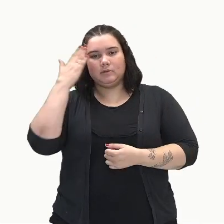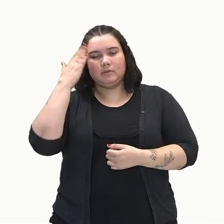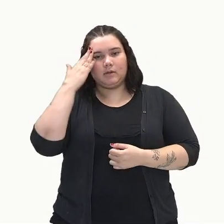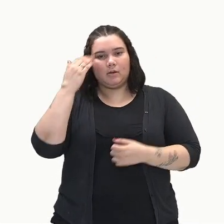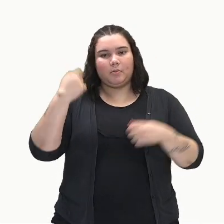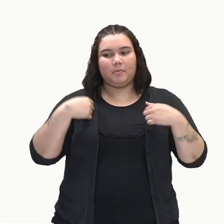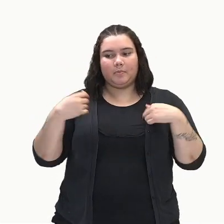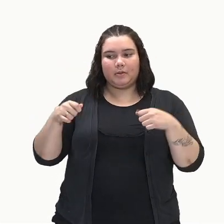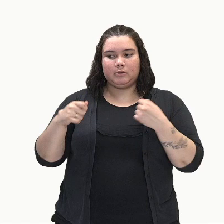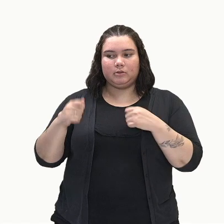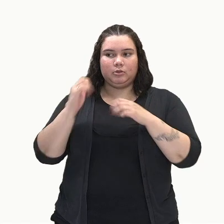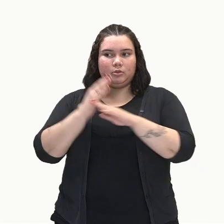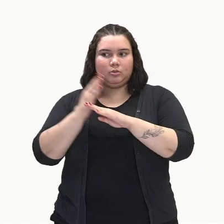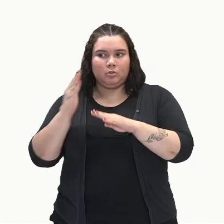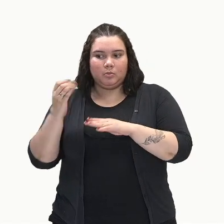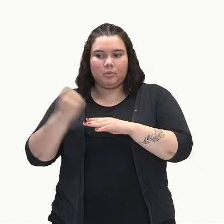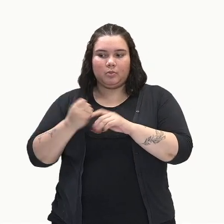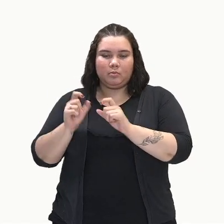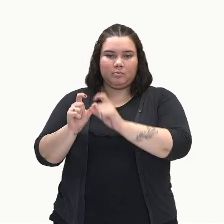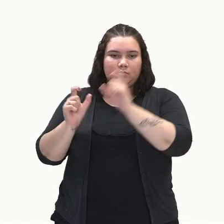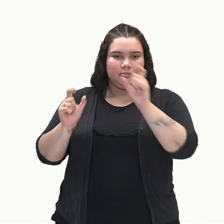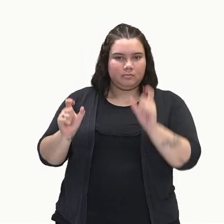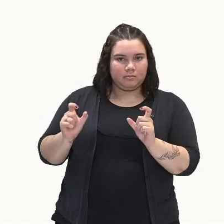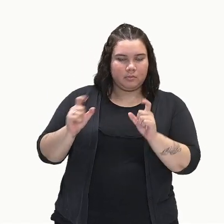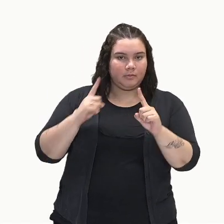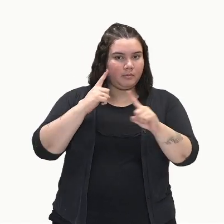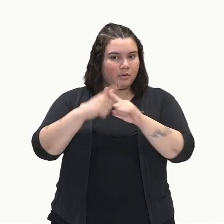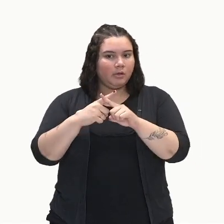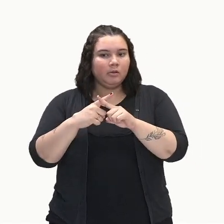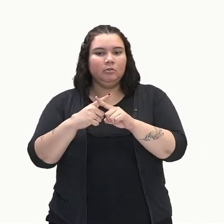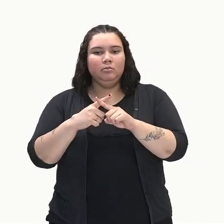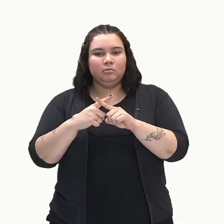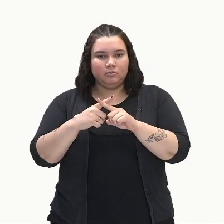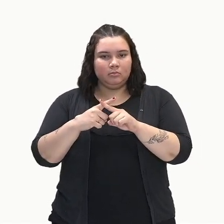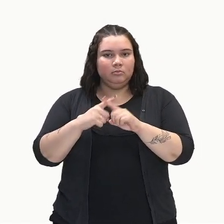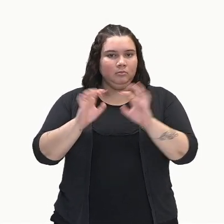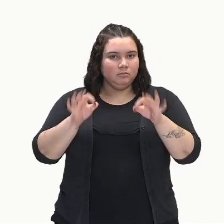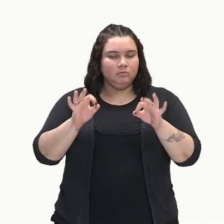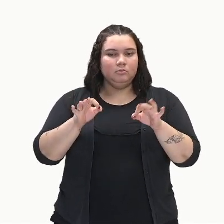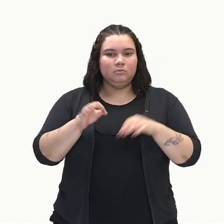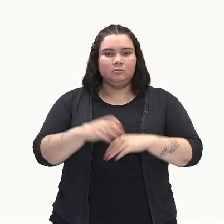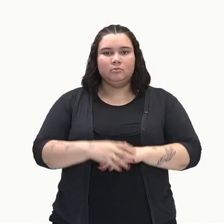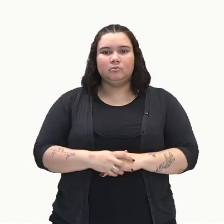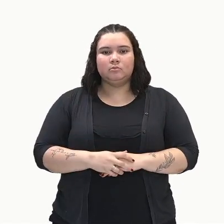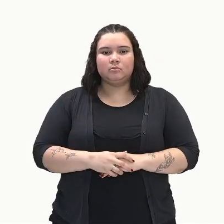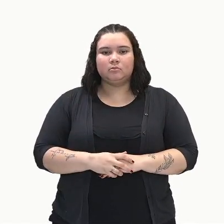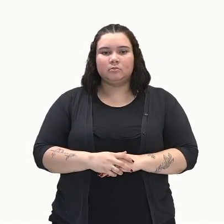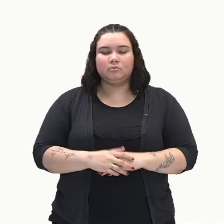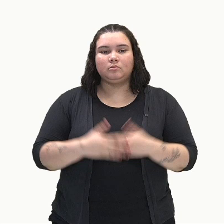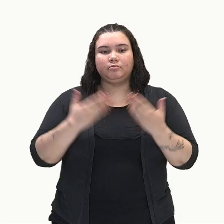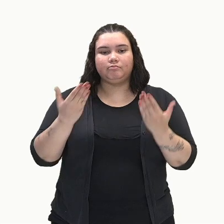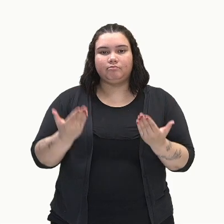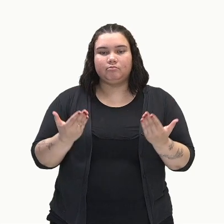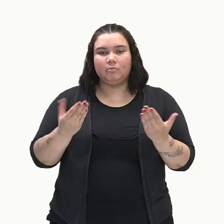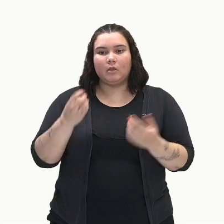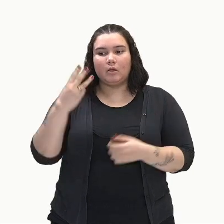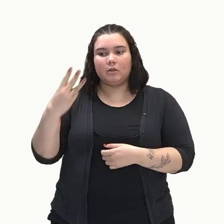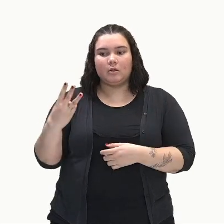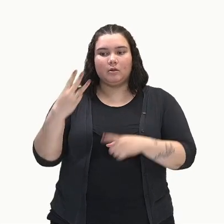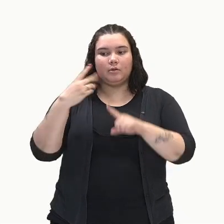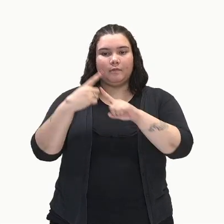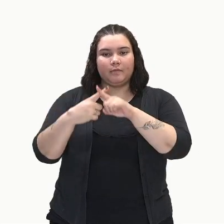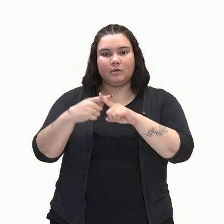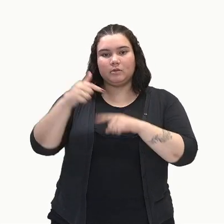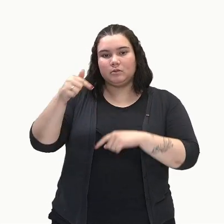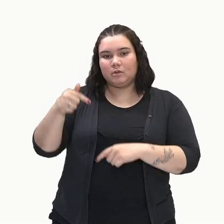próximo termo da sequência, basta eu multiplicar o termo anterior com essa razão, então 3 vezes 7